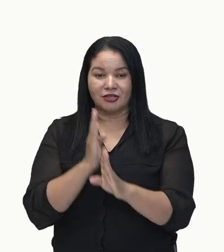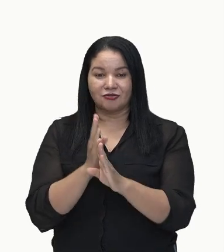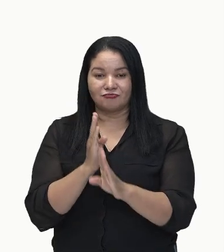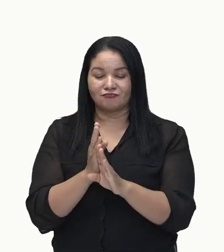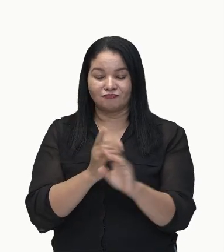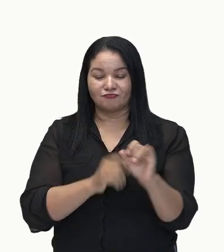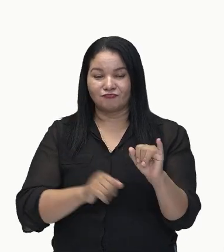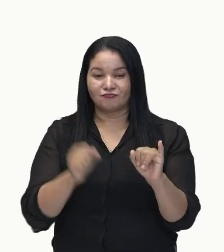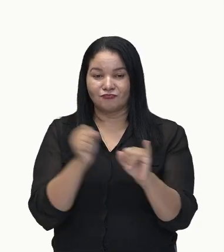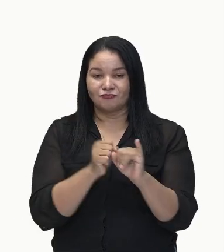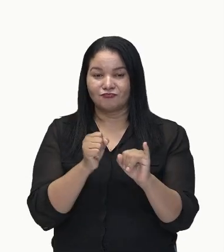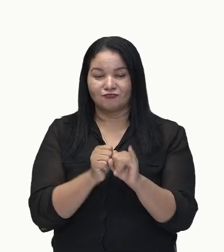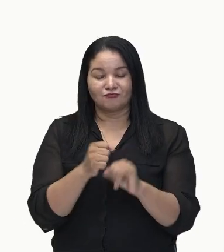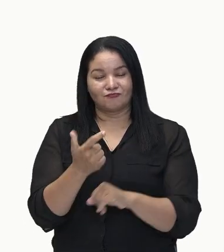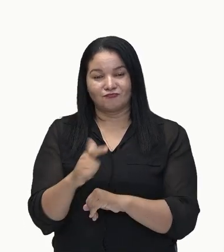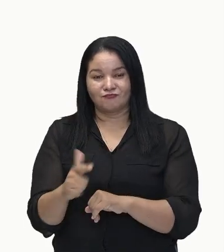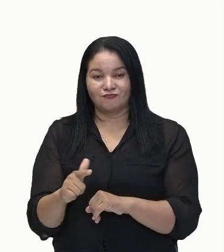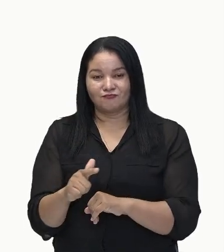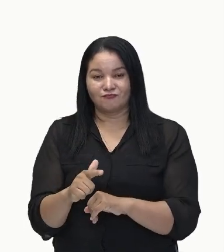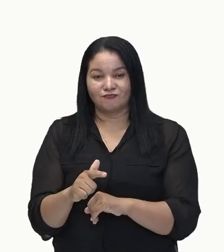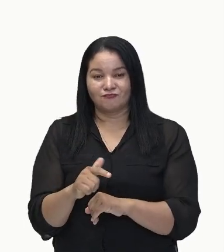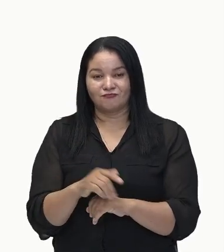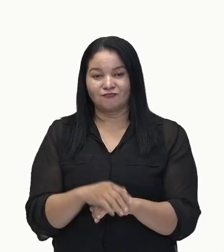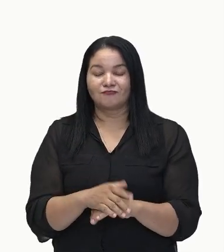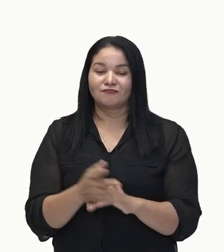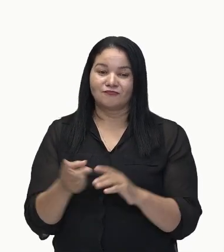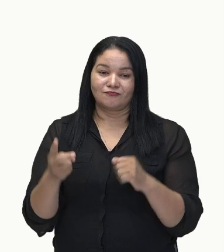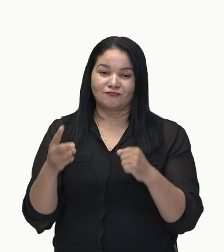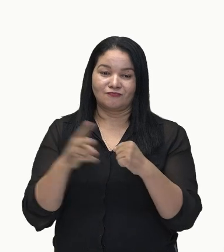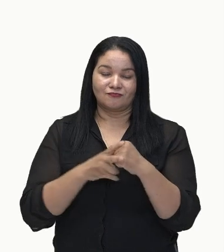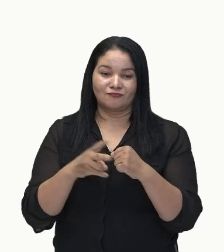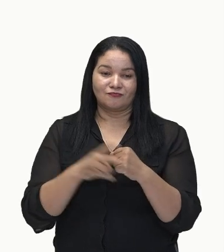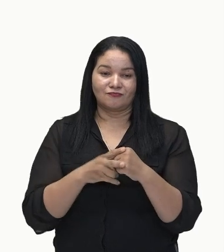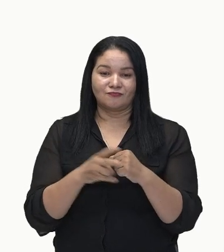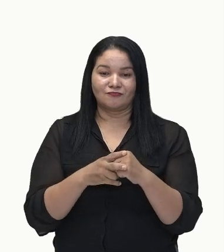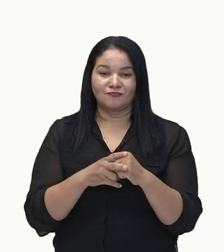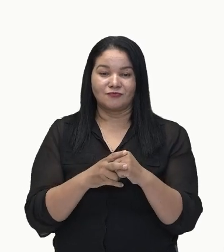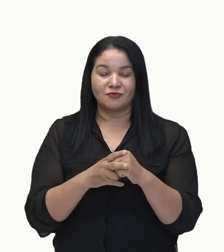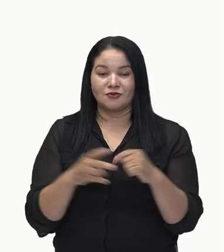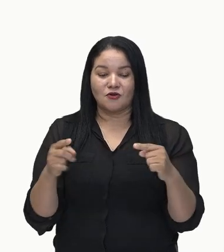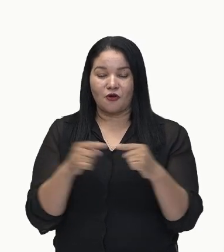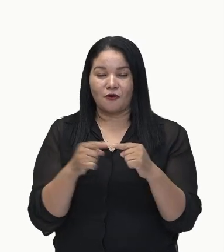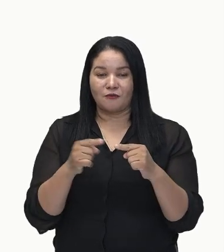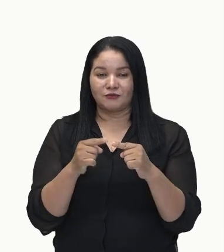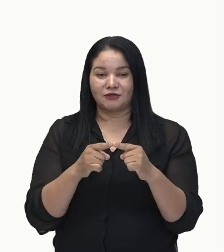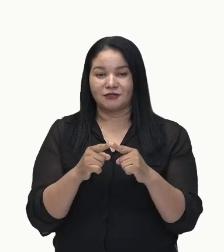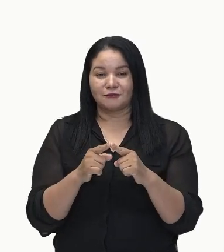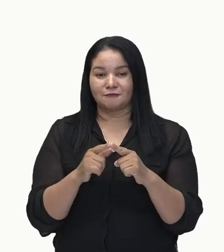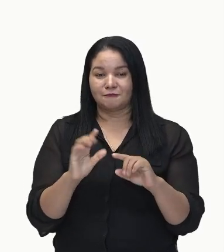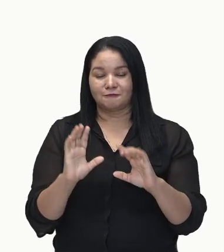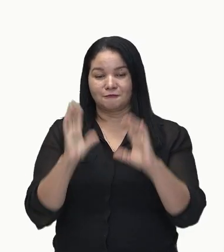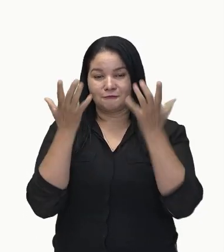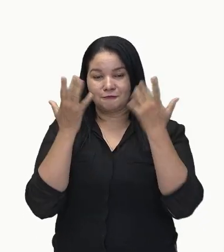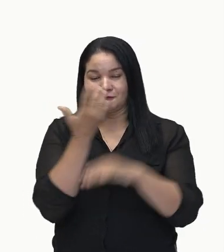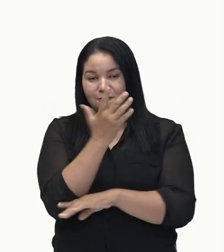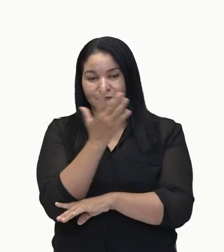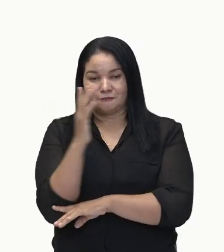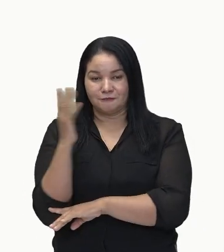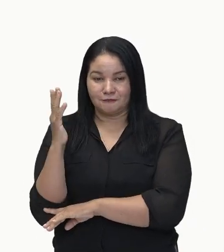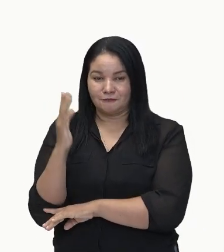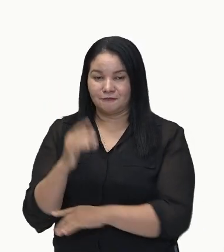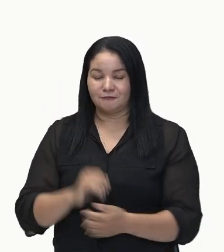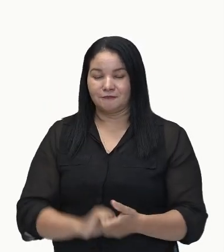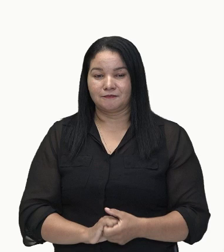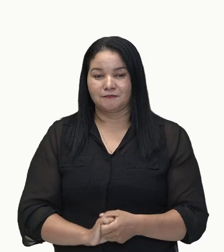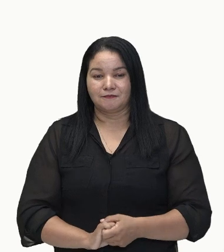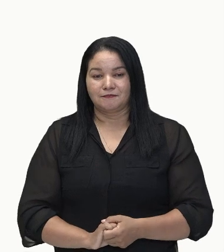vez que elas são constituídas por verbos impessoais. Então, temos um verbo impessoal aí, então ele não vai admitir esses agentes de